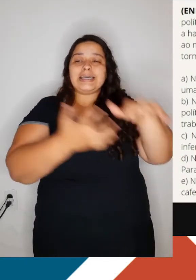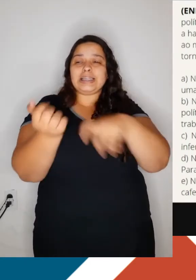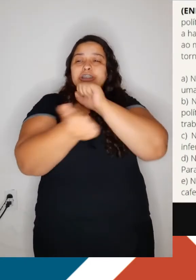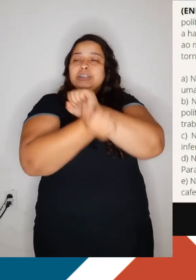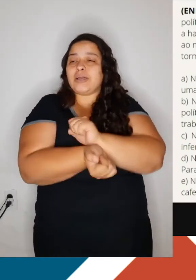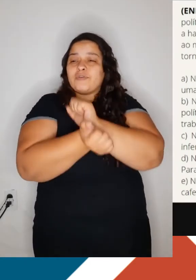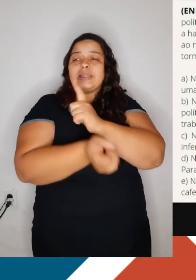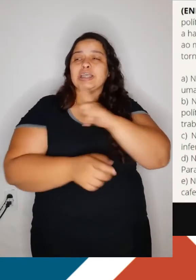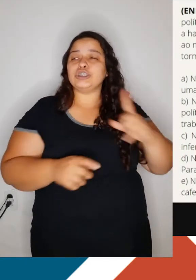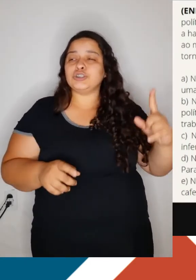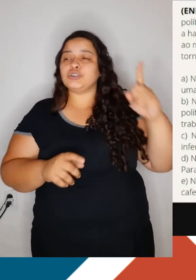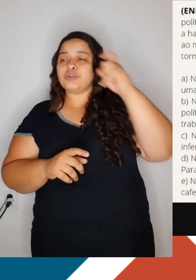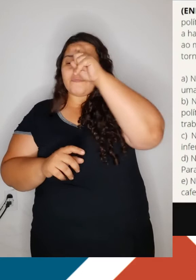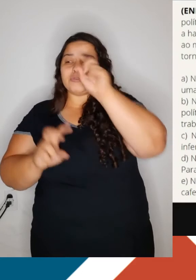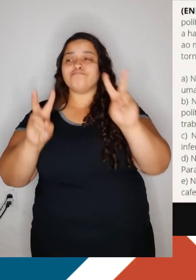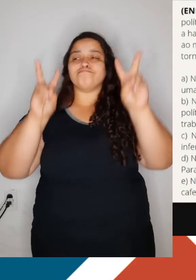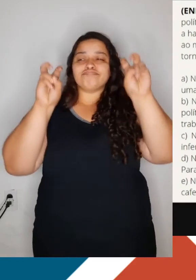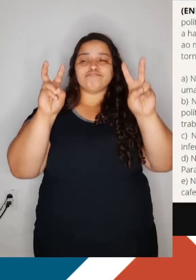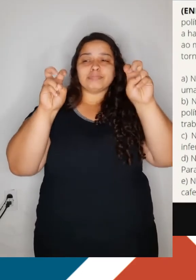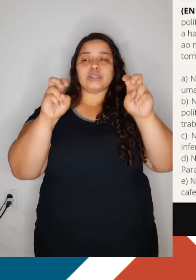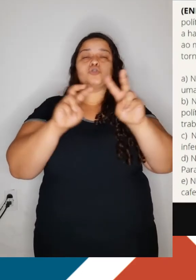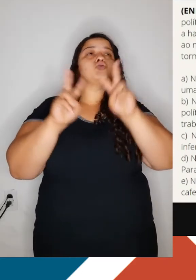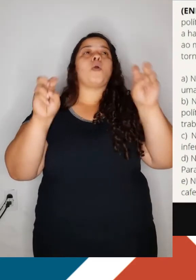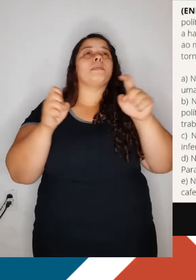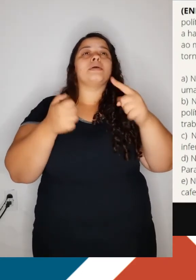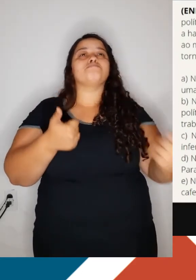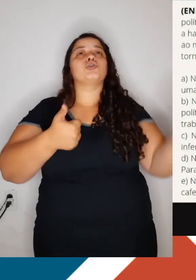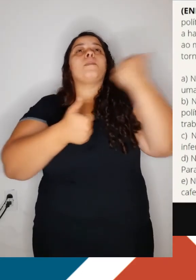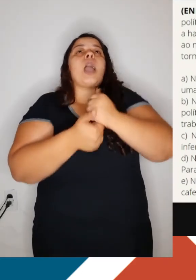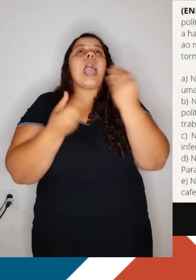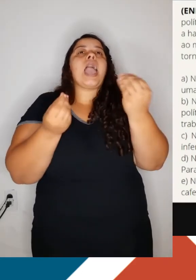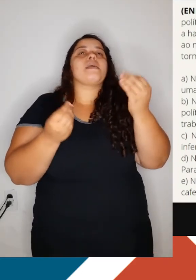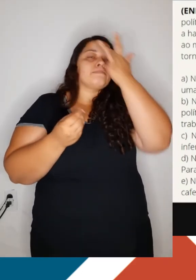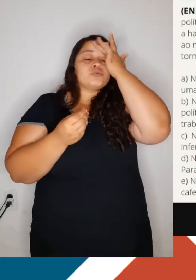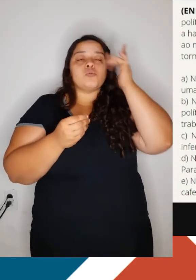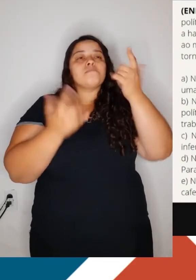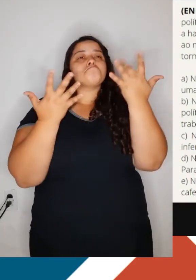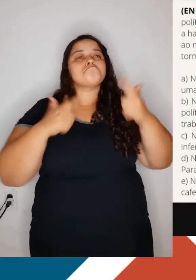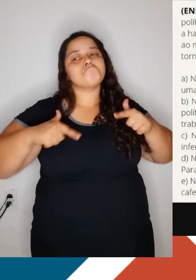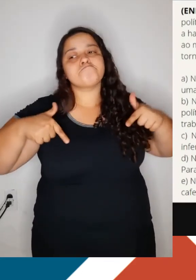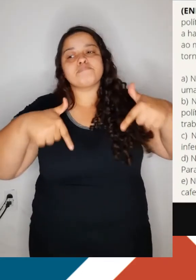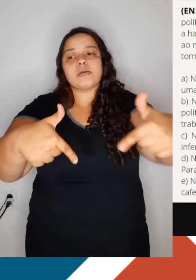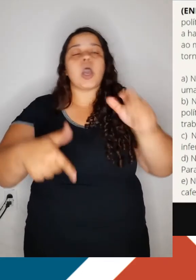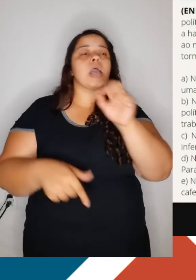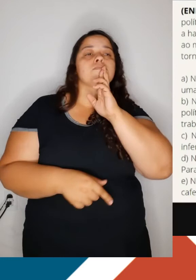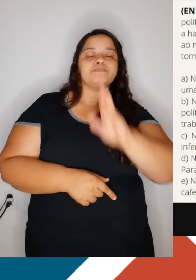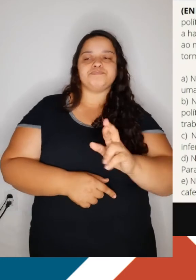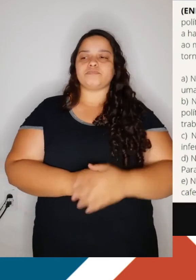crise do escravismo expressava a difícil questão em torno da substituição da mão de obra, que